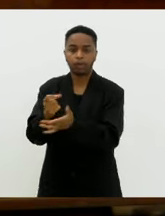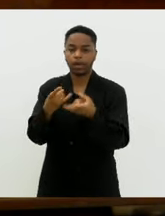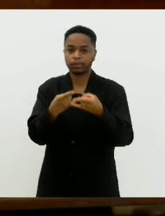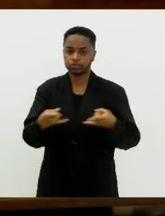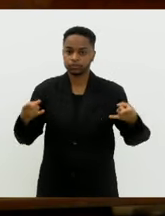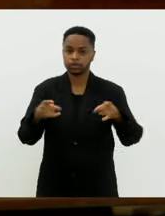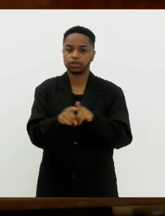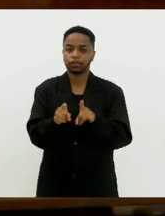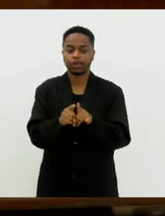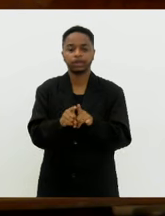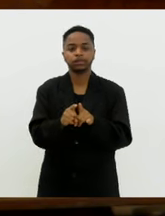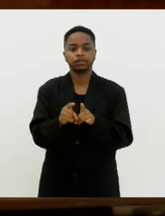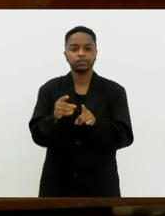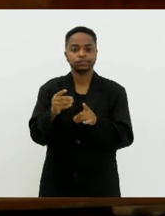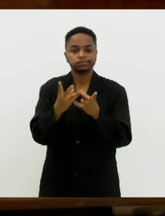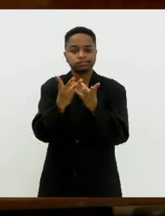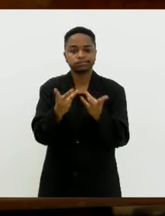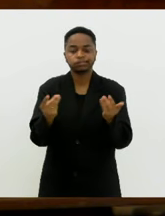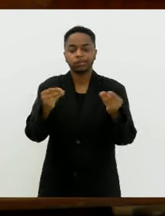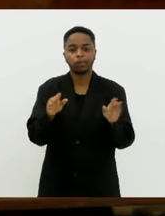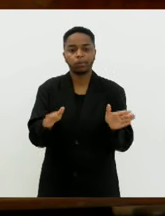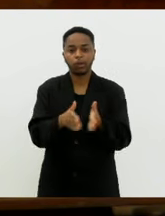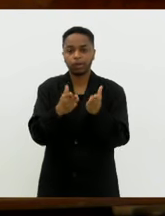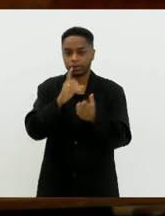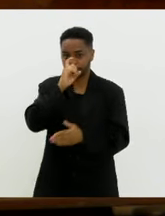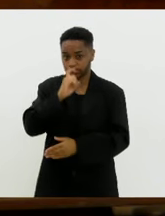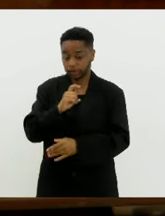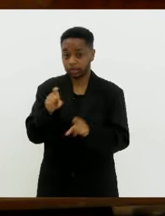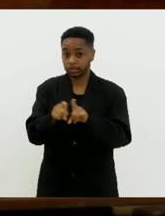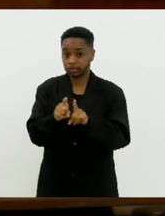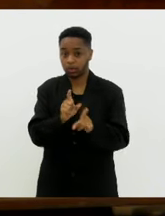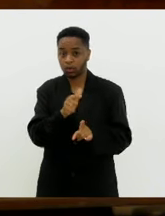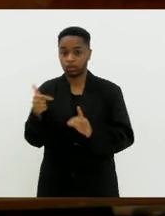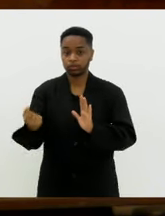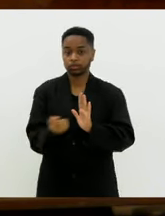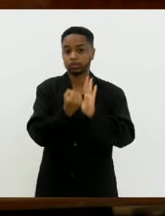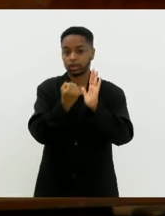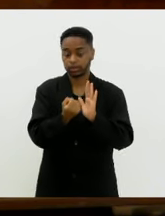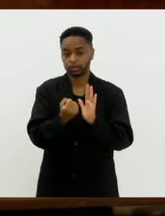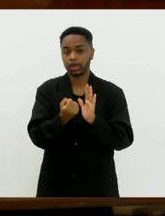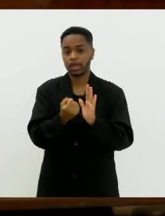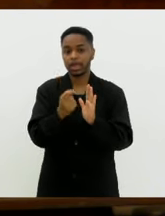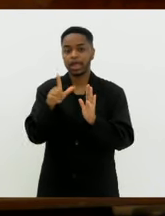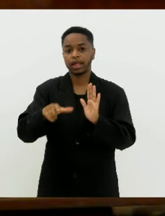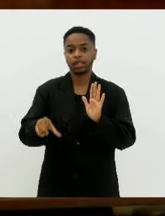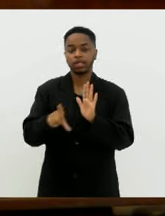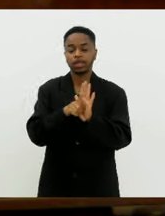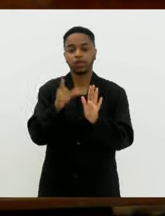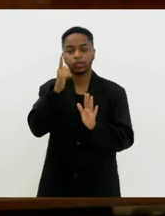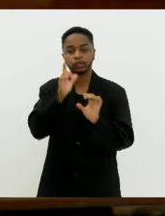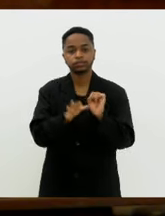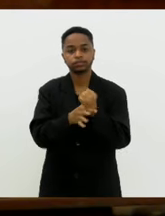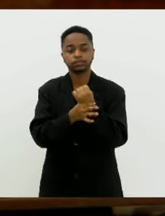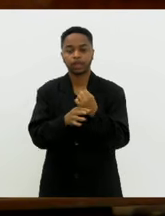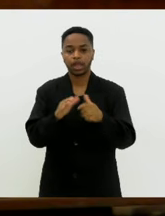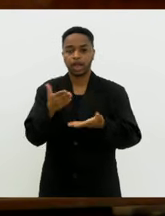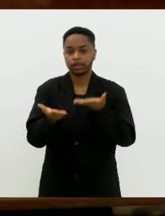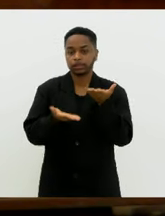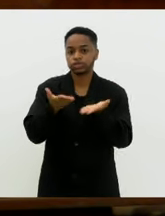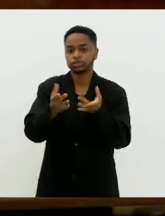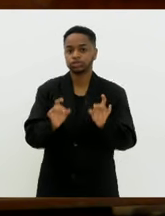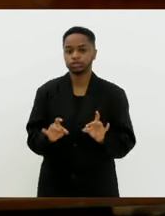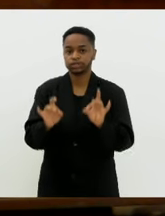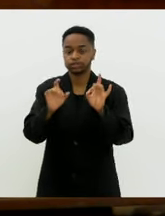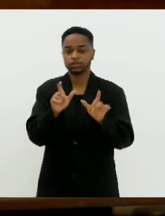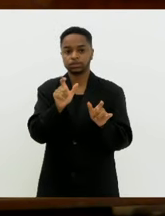de 2023, sacramentado pela Alerj, foi a Lei Gui, que garante atendimento especializado para